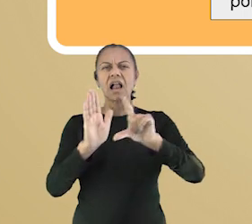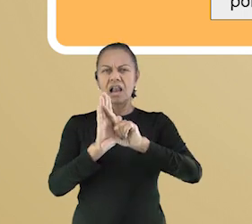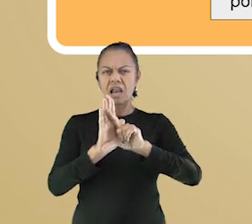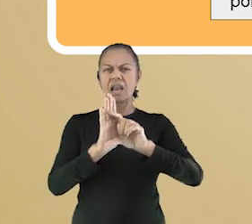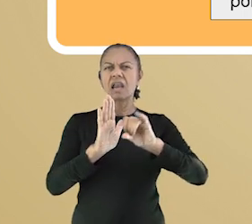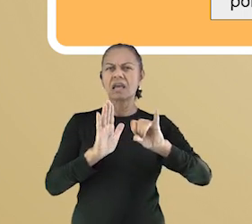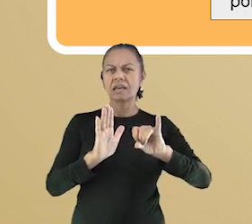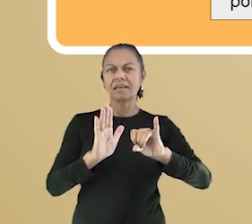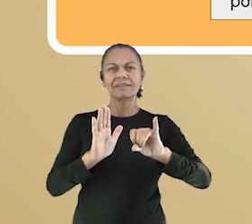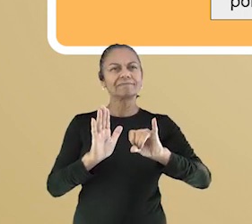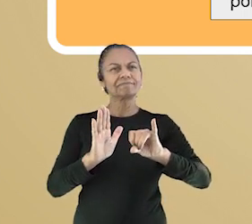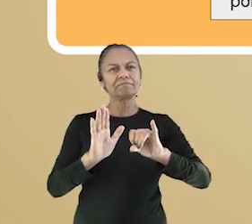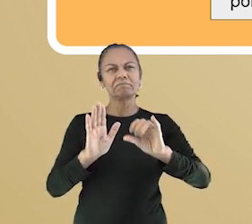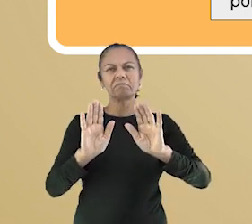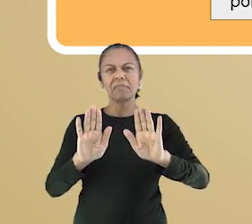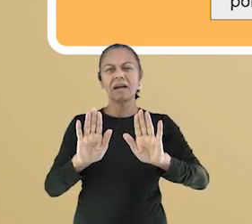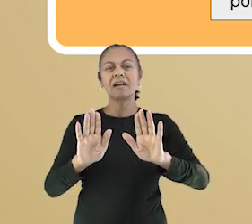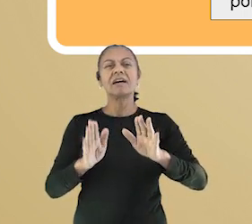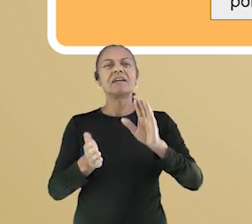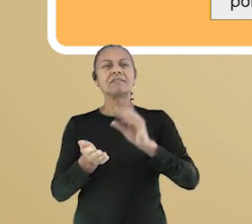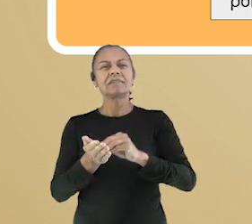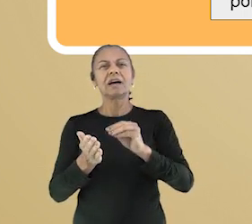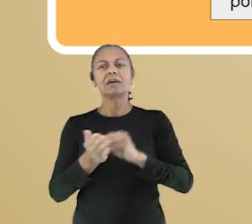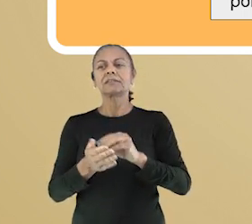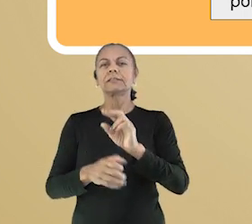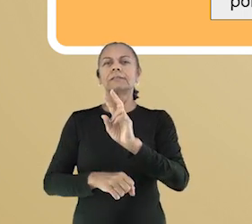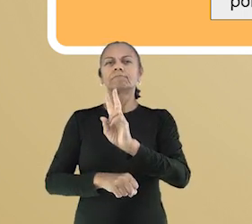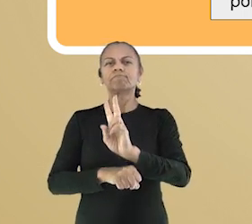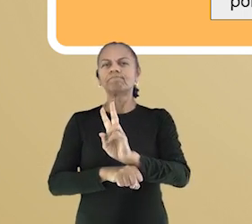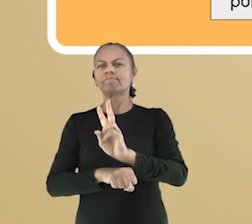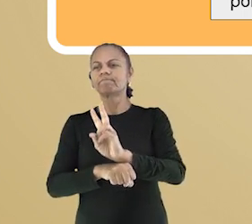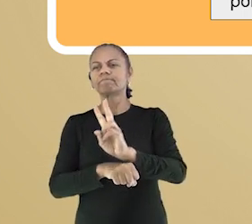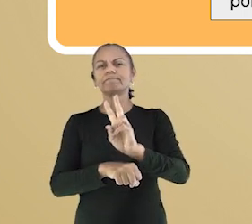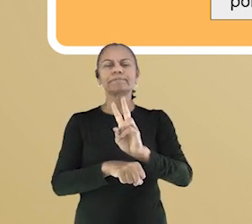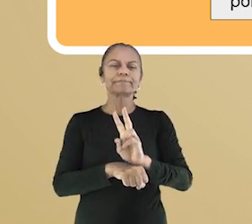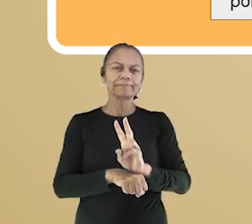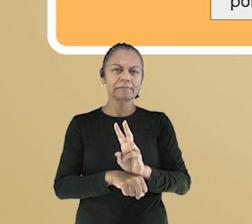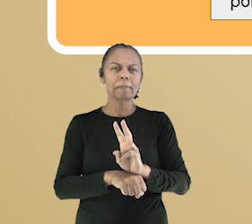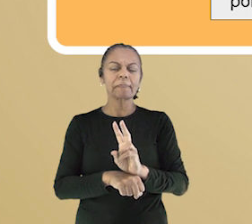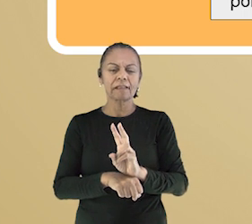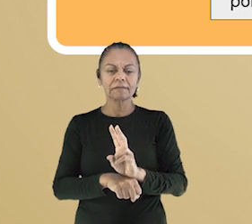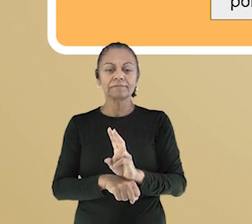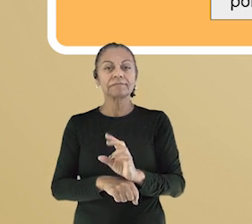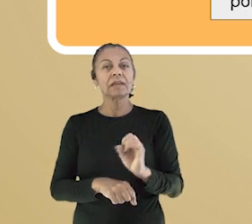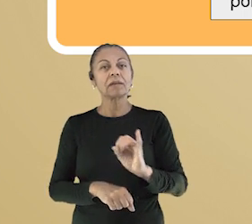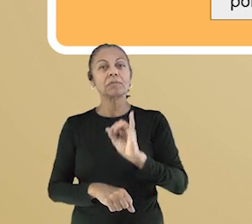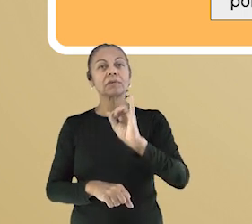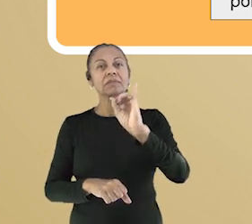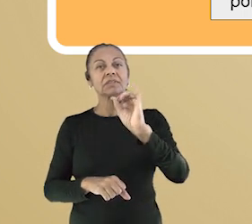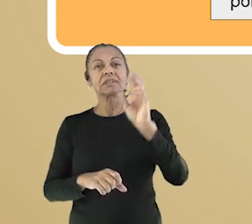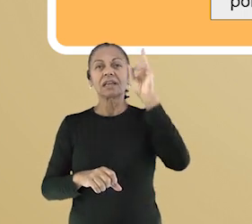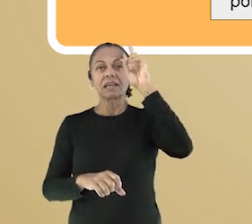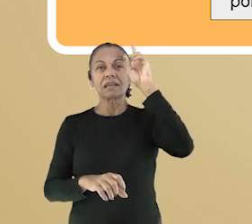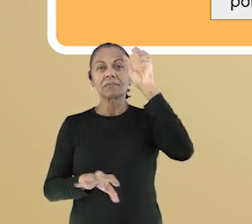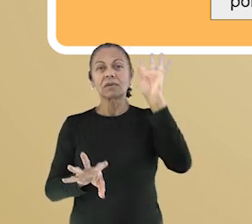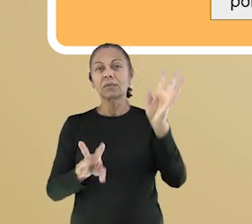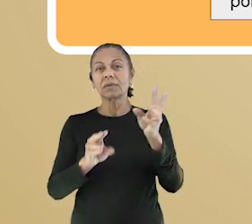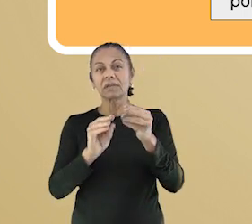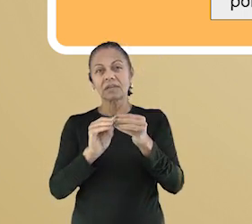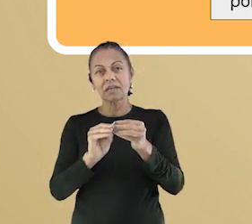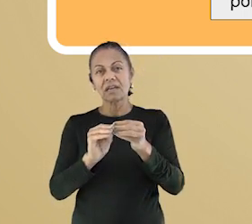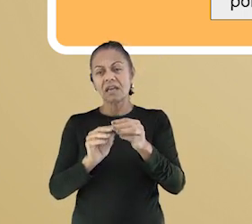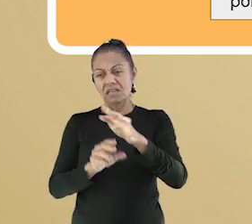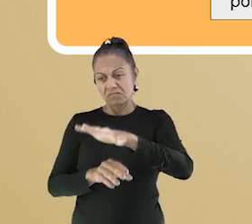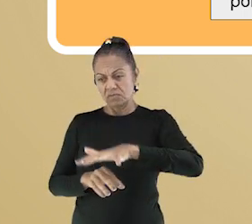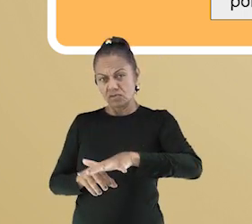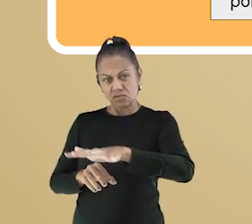que impeça o avanço da exploração ilegal desses recursos. É importante lembrar também que, para a população indígena,